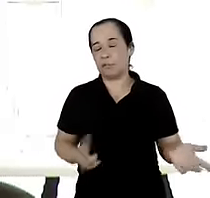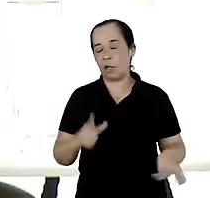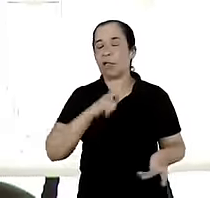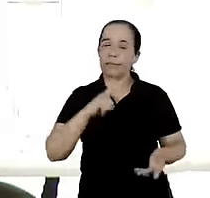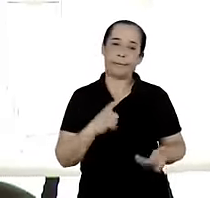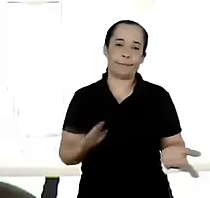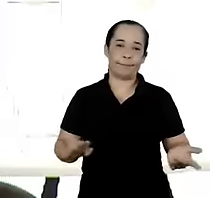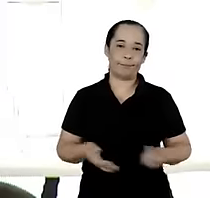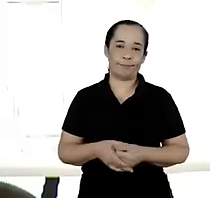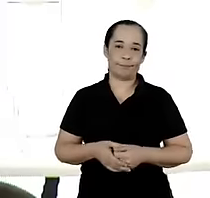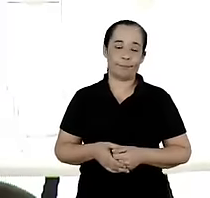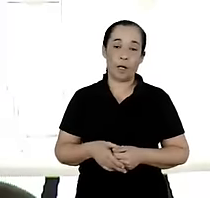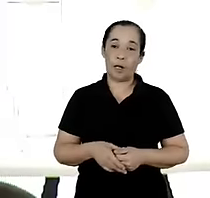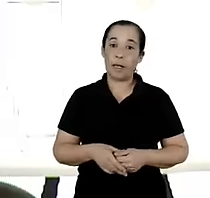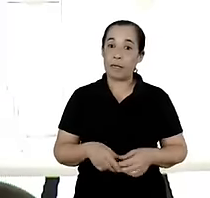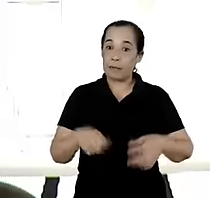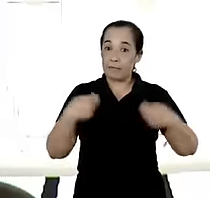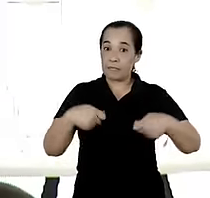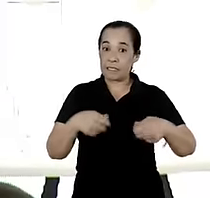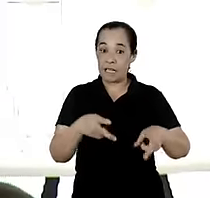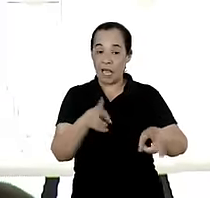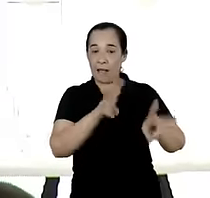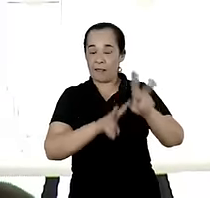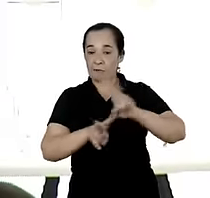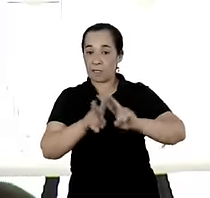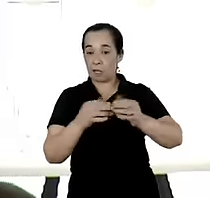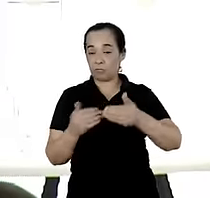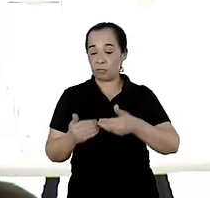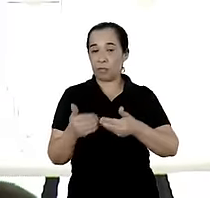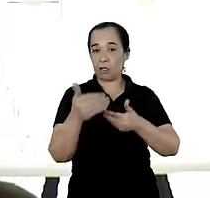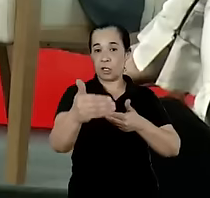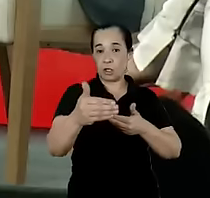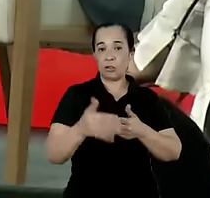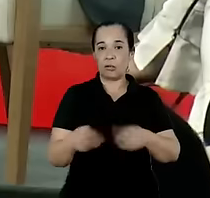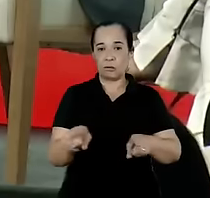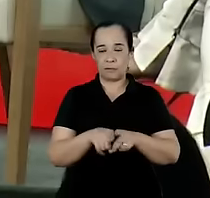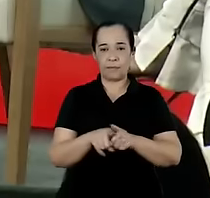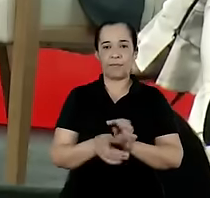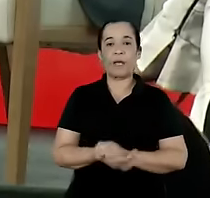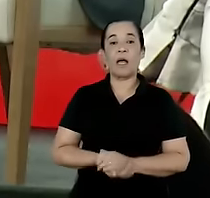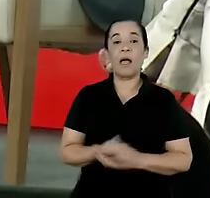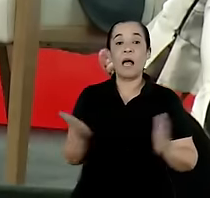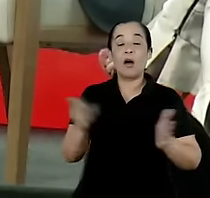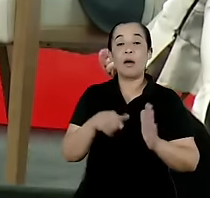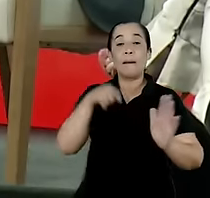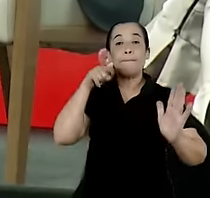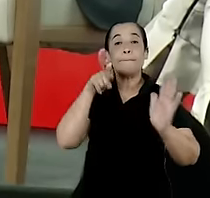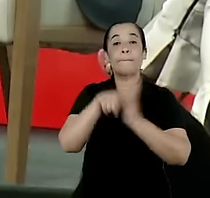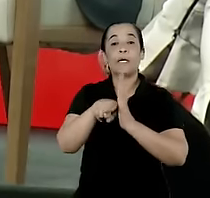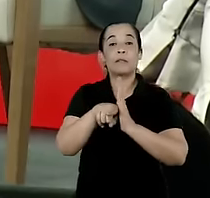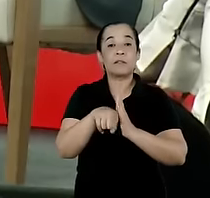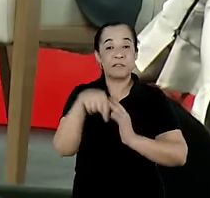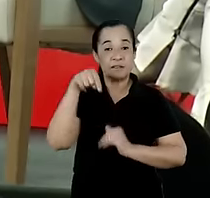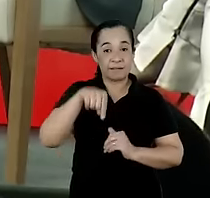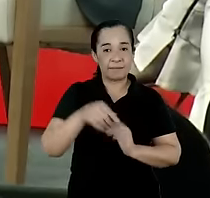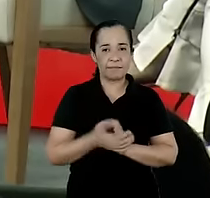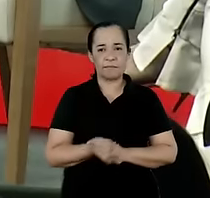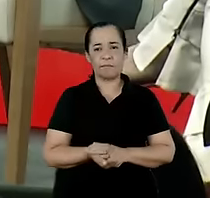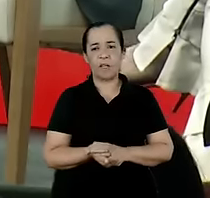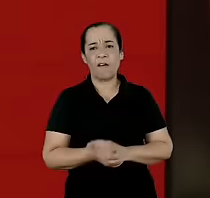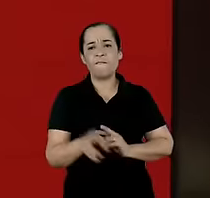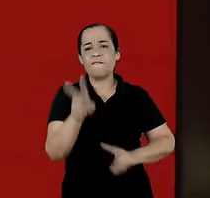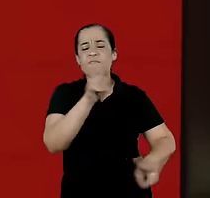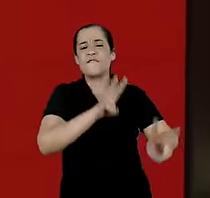vontade Então tem que ter a visão de longo prazo mesmo aí posso pegar um gancho de uma pergunta aqui também que fizeram Qual a visão de vocês sobre